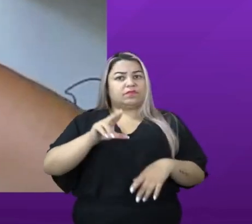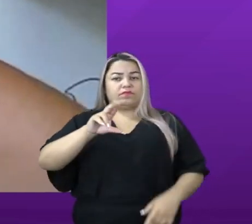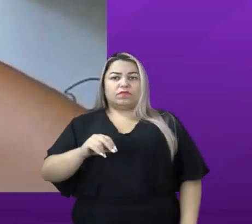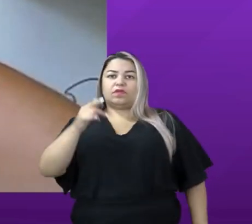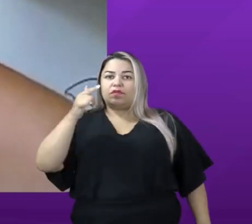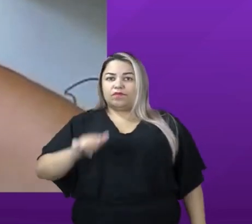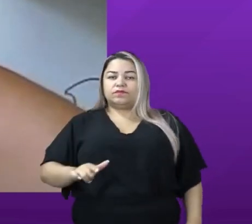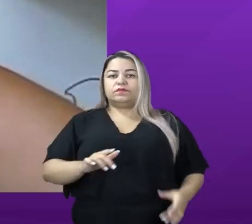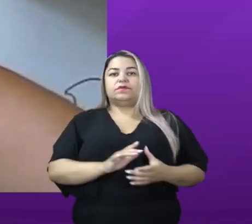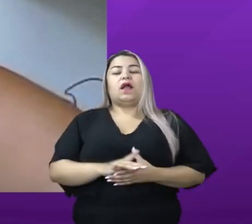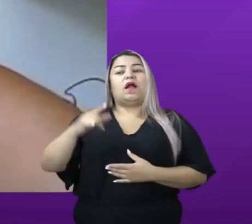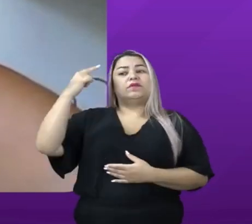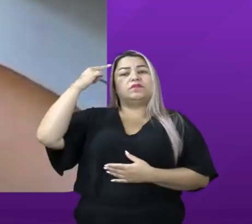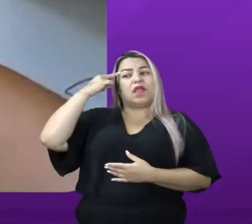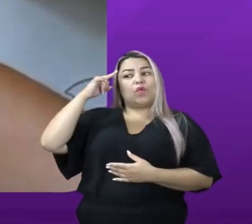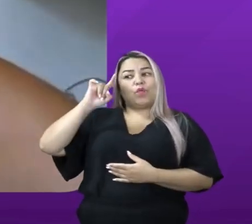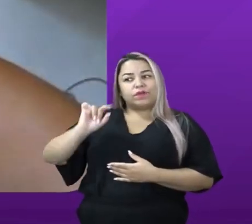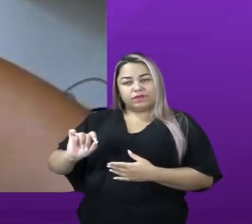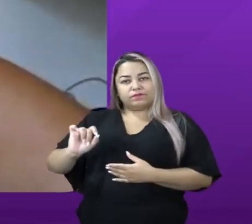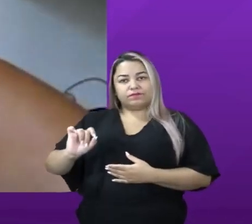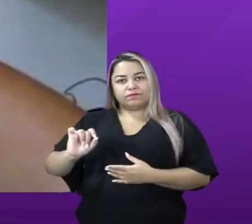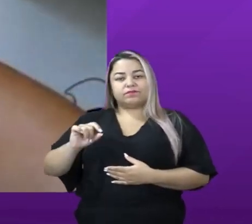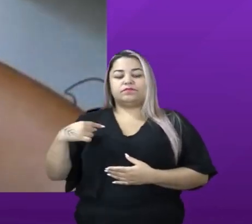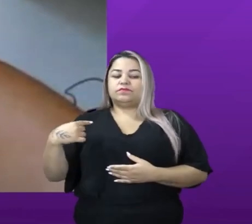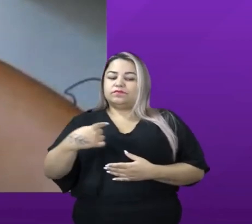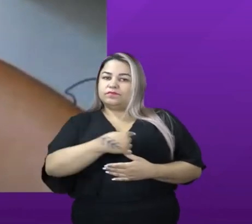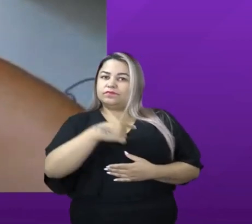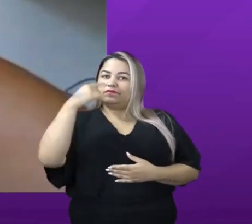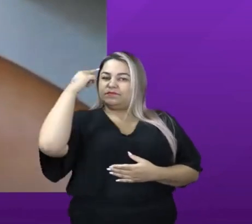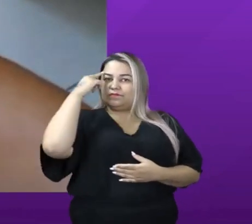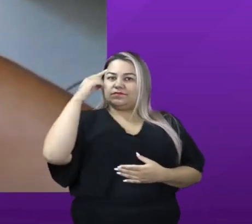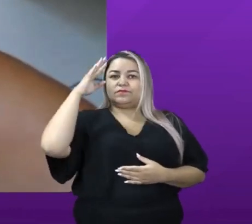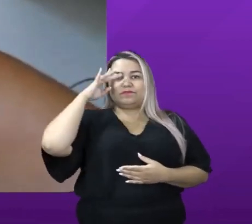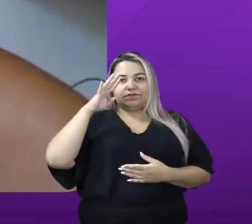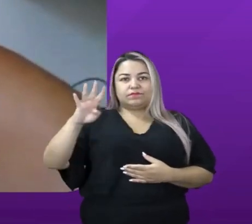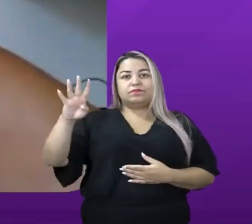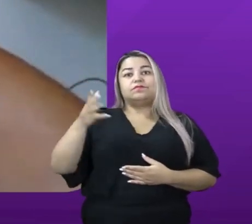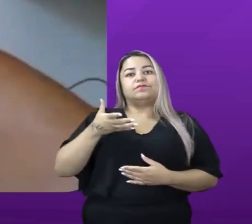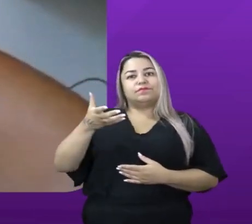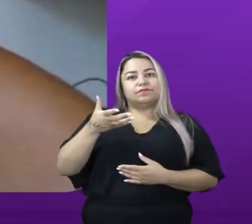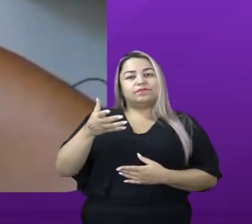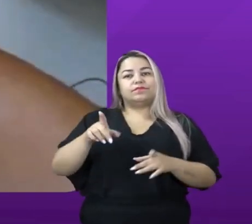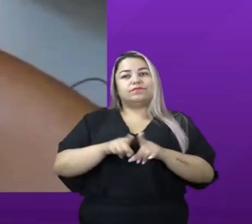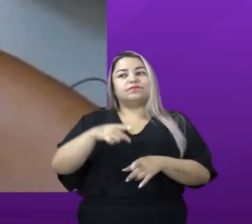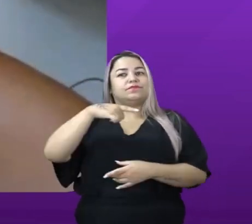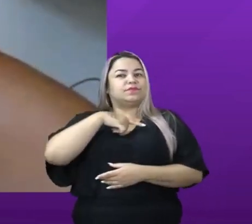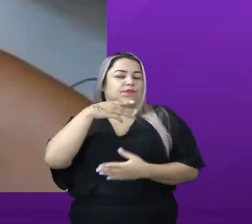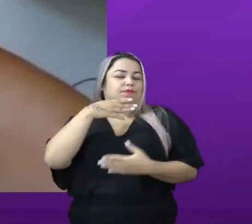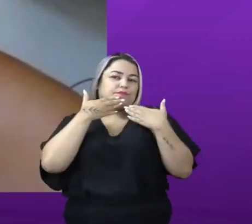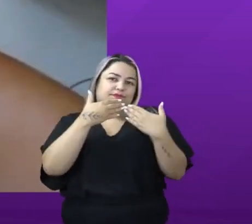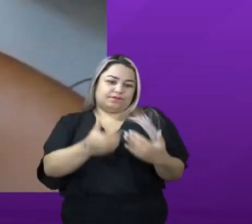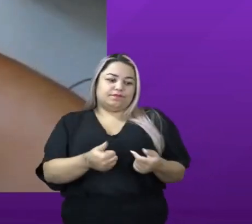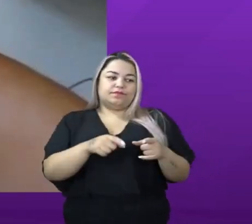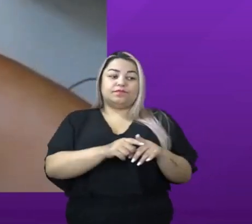outra. A ideia, né, o que a gente imagina, o sonho que a gente quer é que estivéssemos bem nas 3